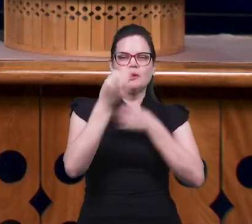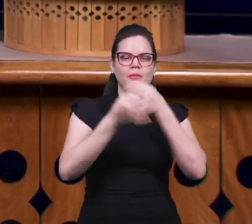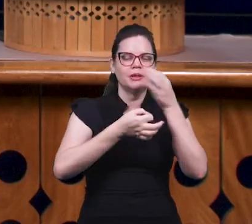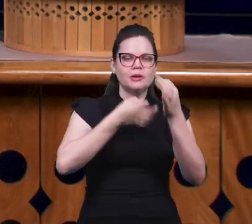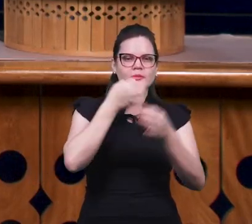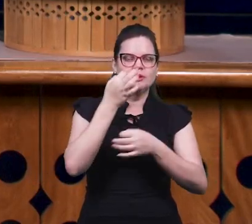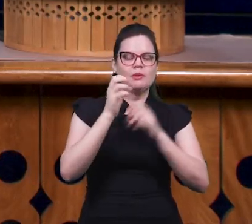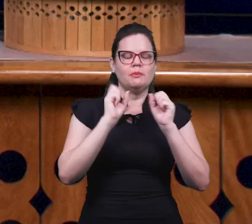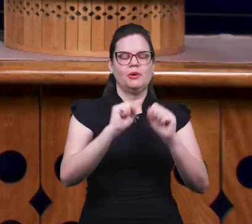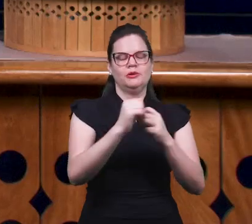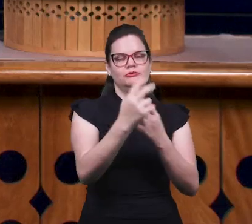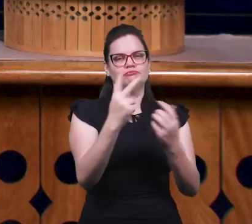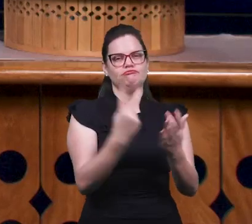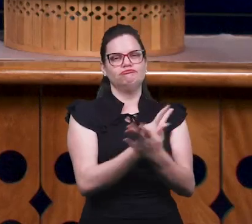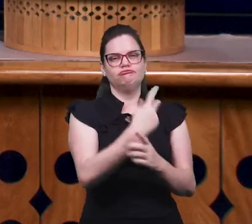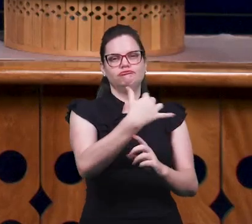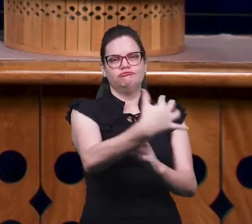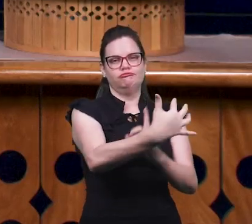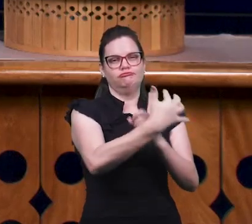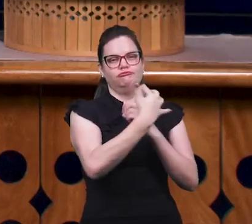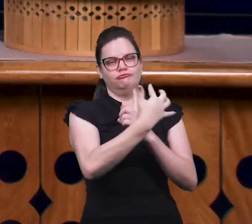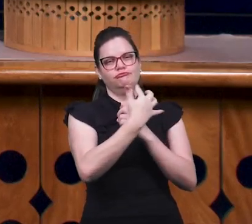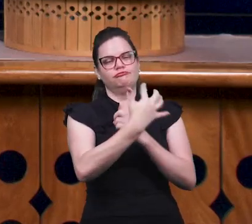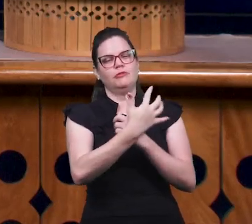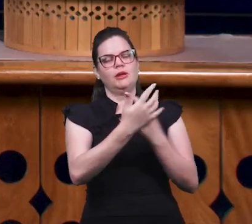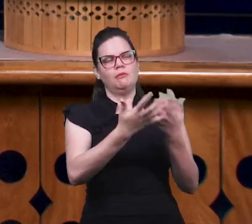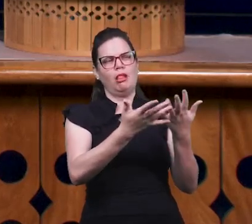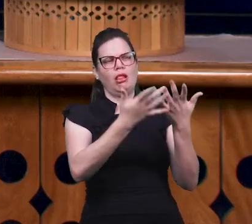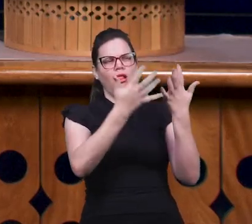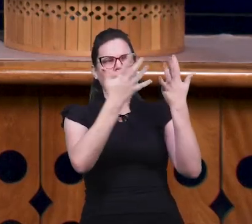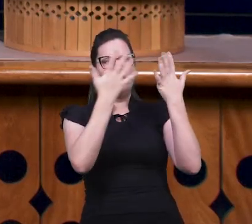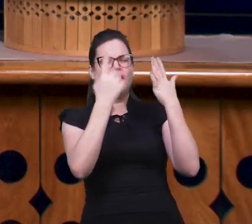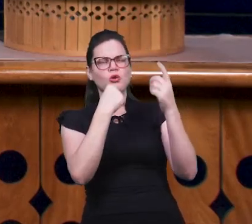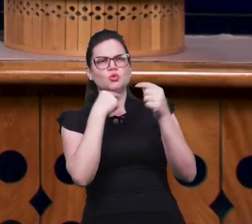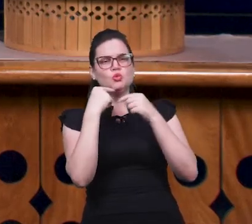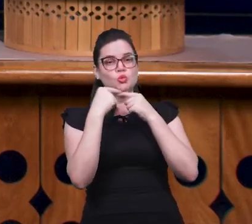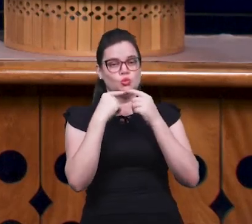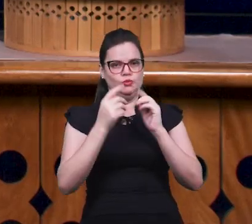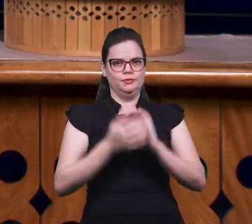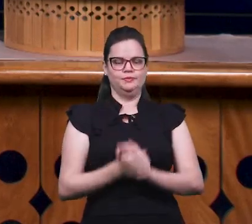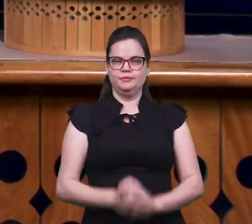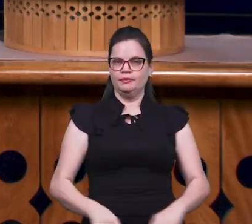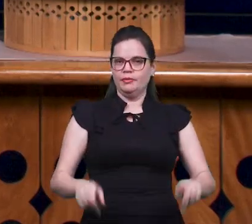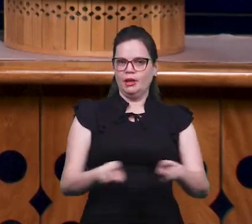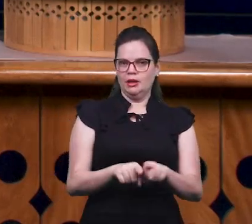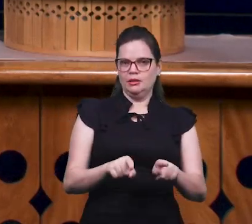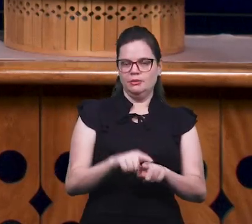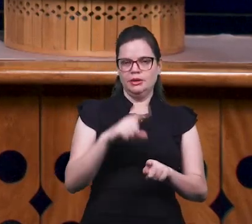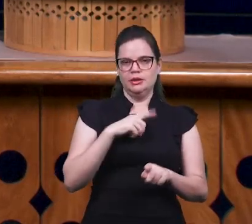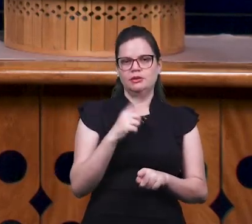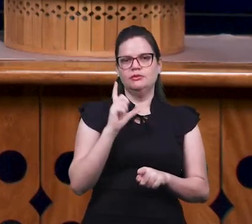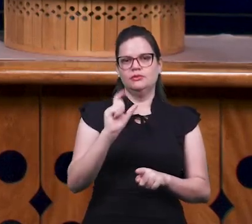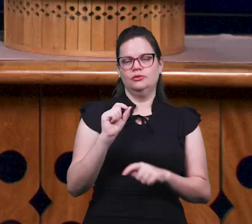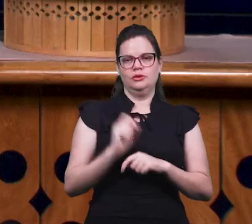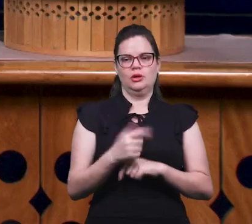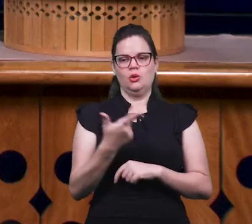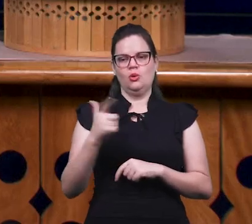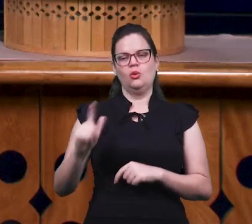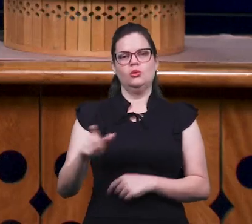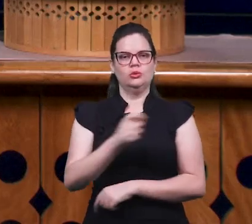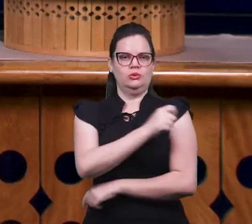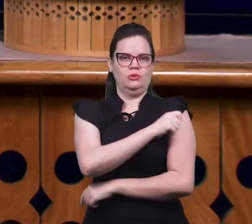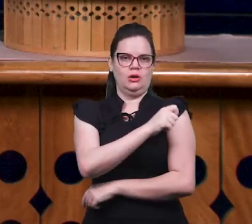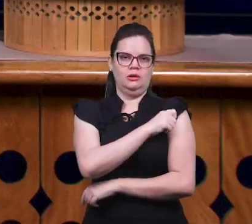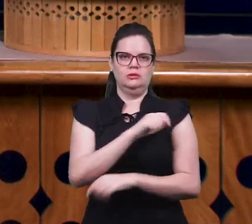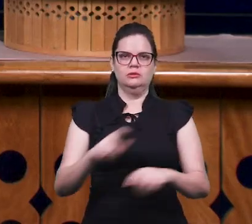jovem fazendo um curso de teologia, em que os próprios professores e os que fizeram também o curso reconhecem hoje, muitos,